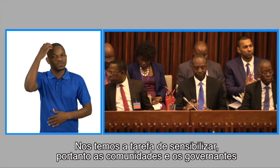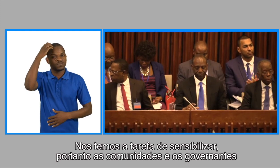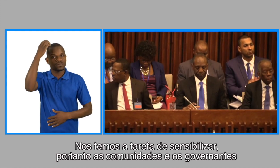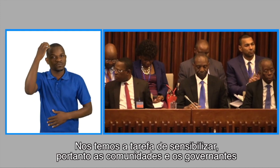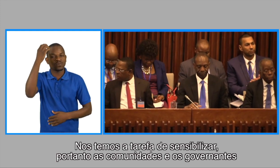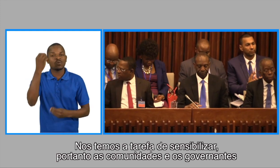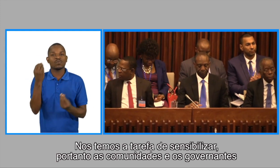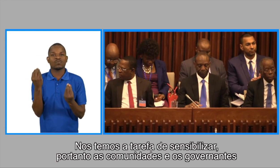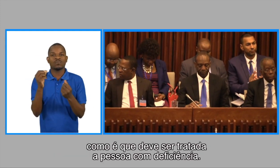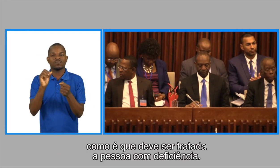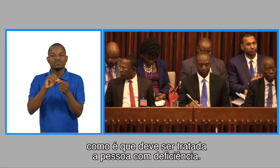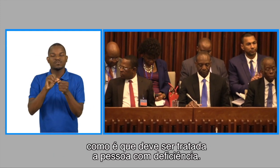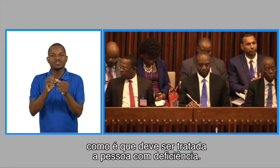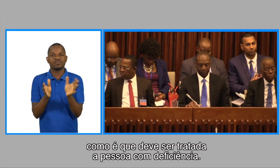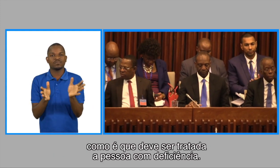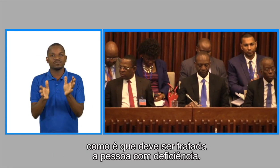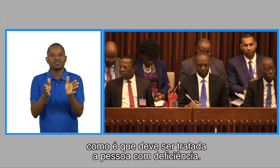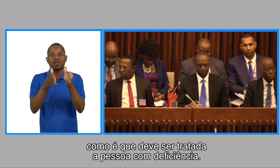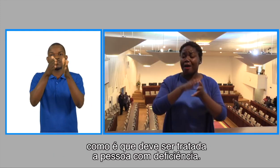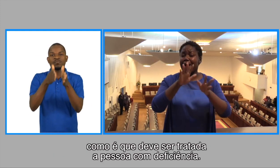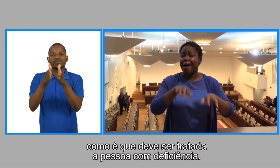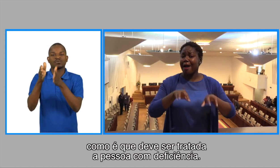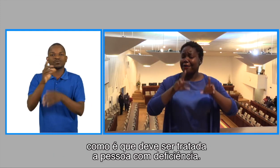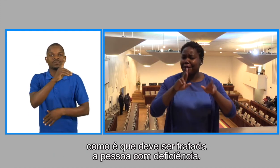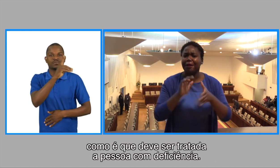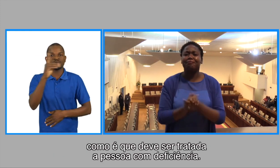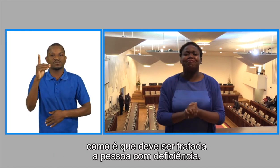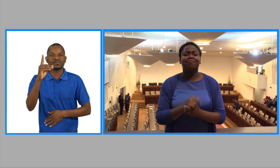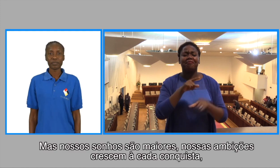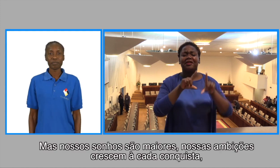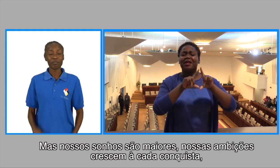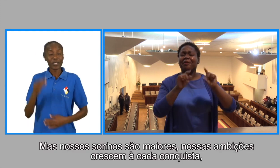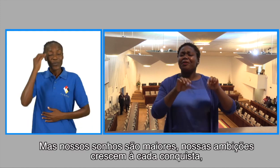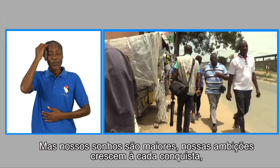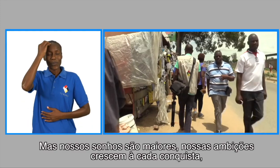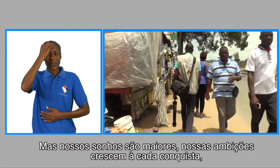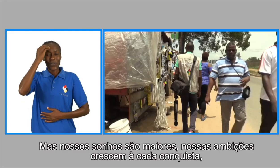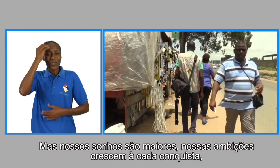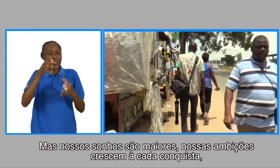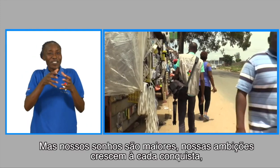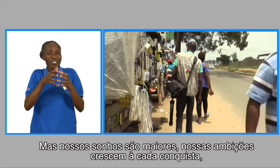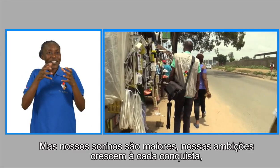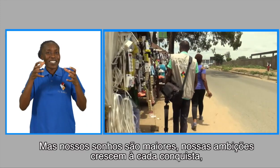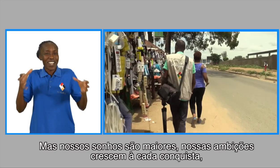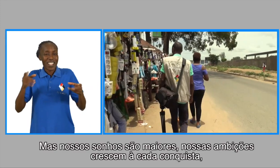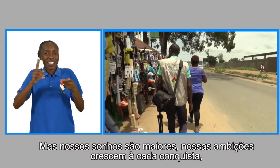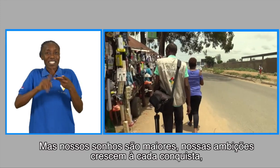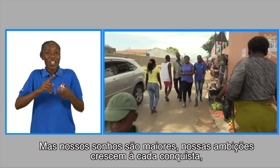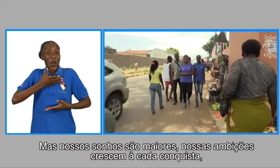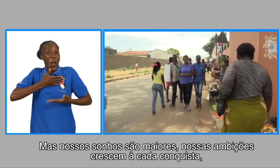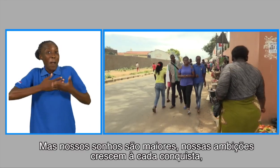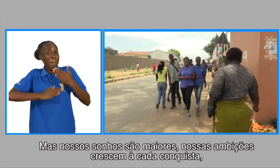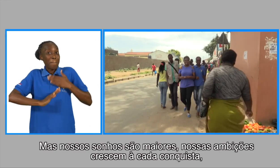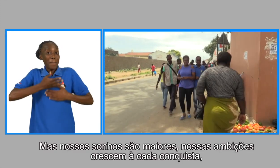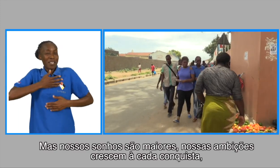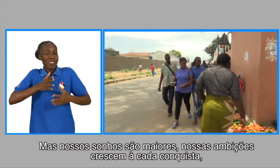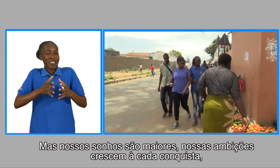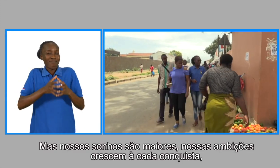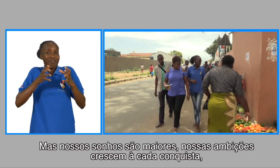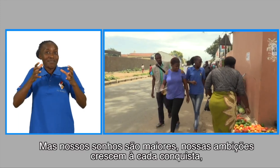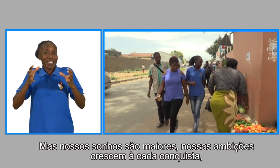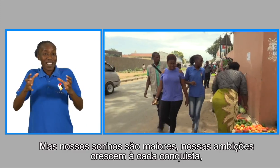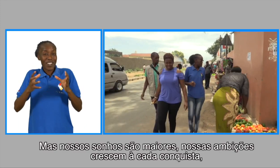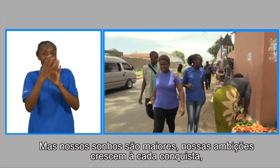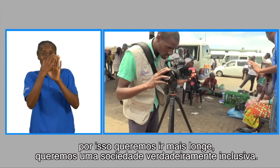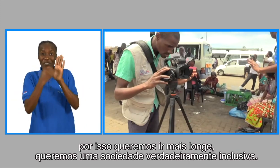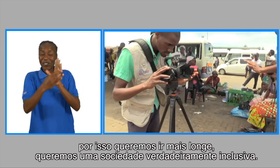e os governantes como é que deve ser tratada a pessoa com deficiência. Mas nossos sonhos são maiores. Nossas ambições crescem